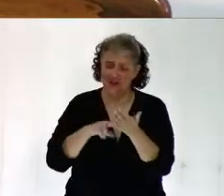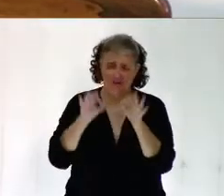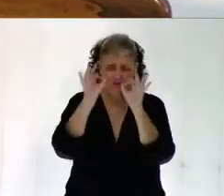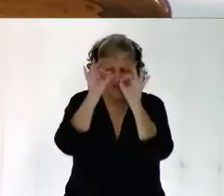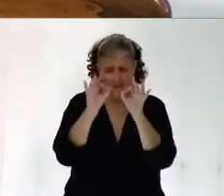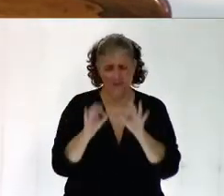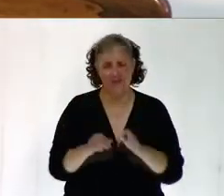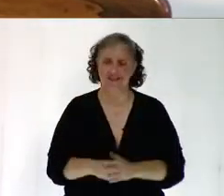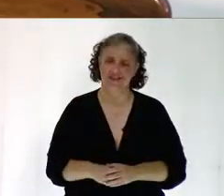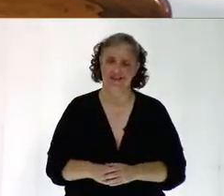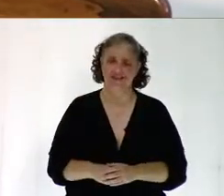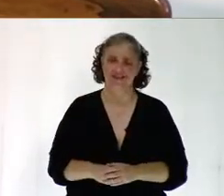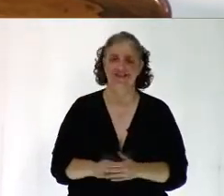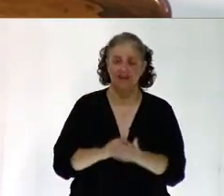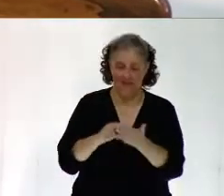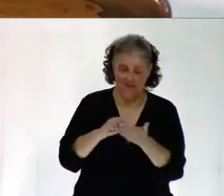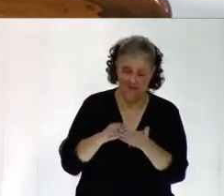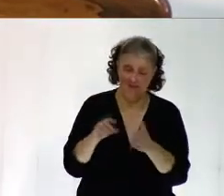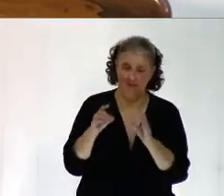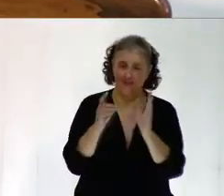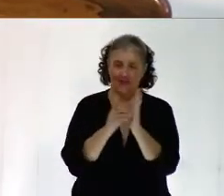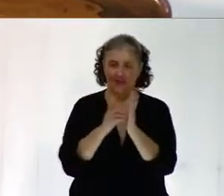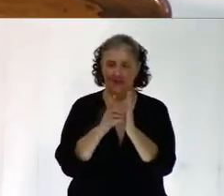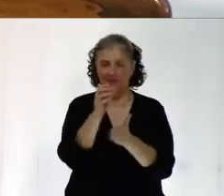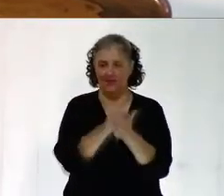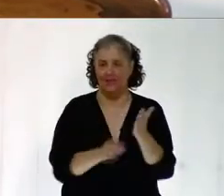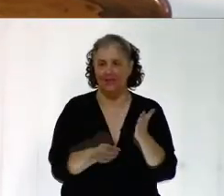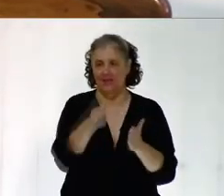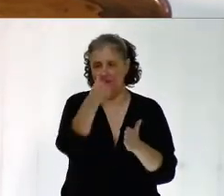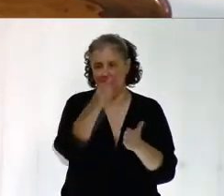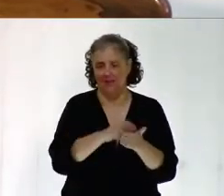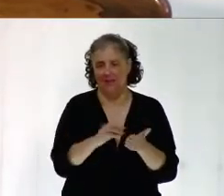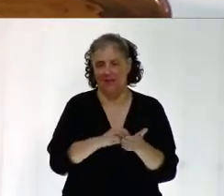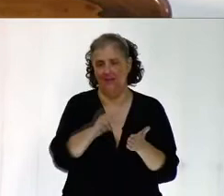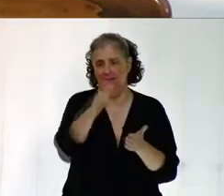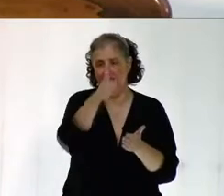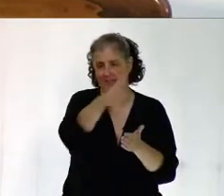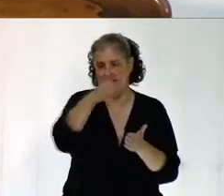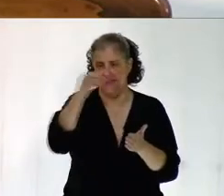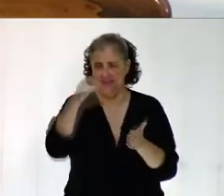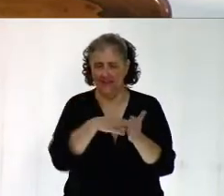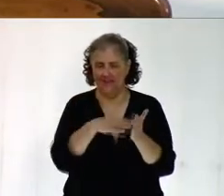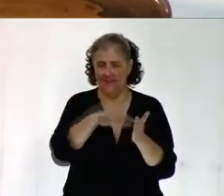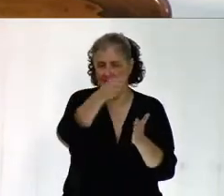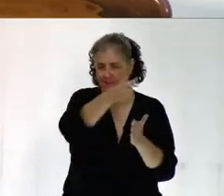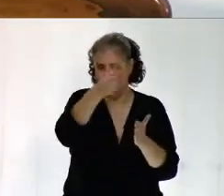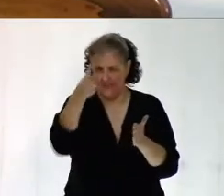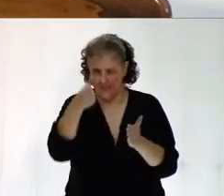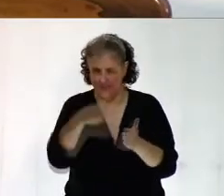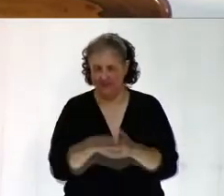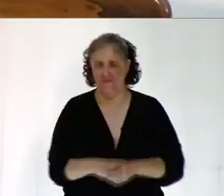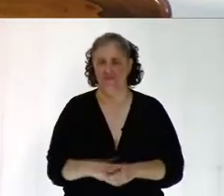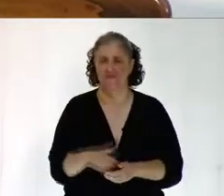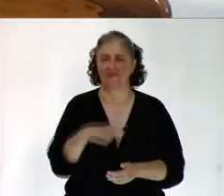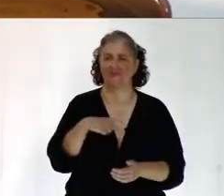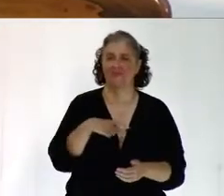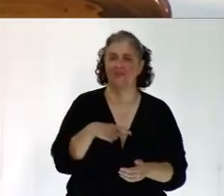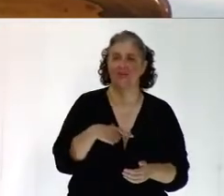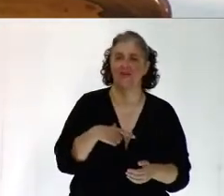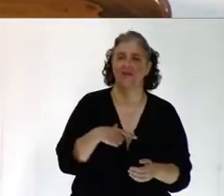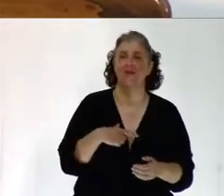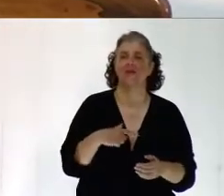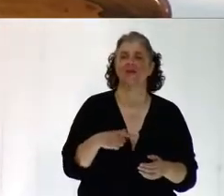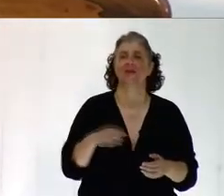os seus versículos deuteronômio capítulo 6 versículos 1016 havendo ti pois